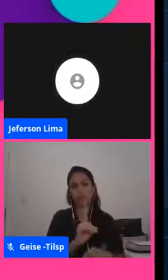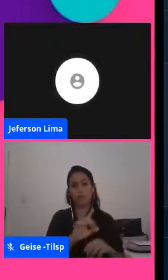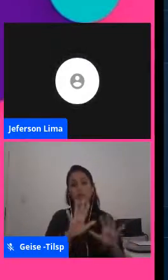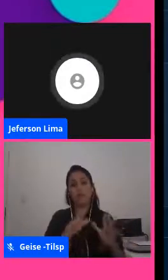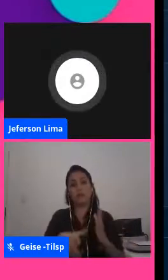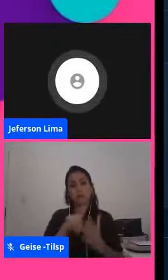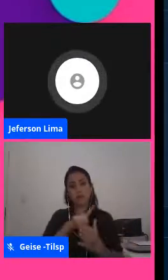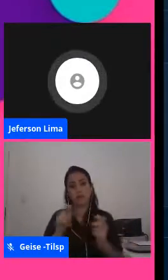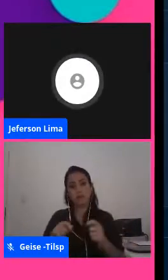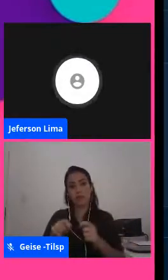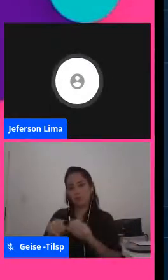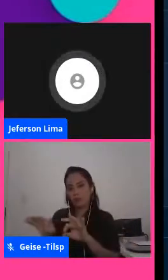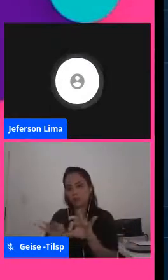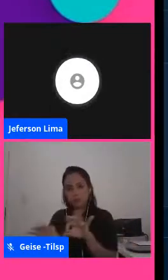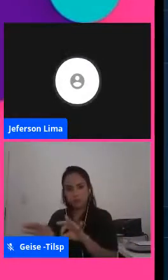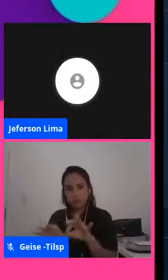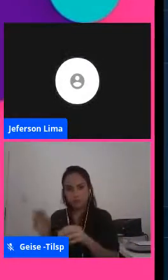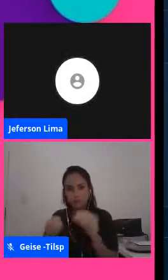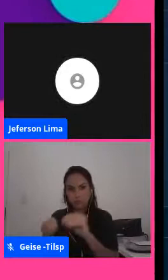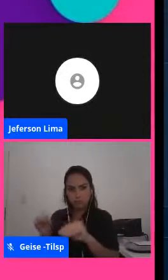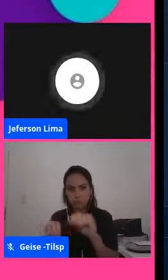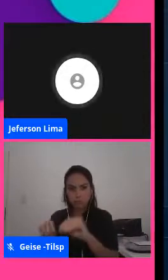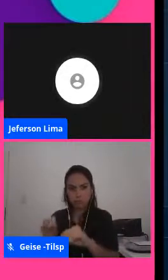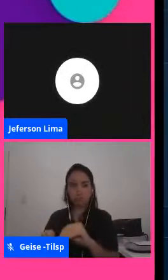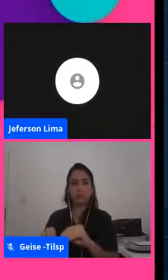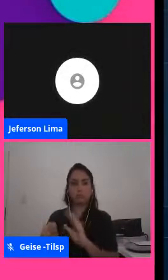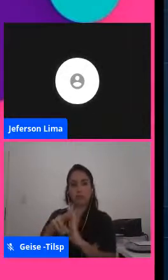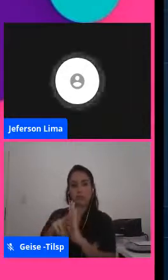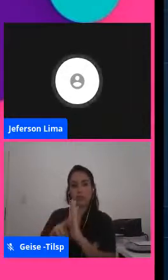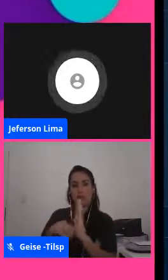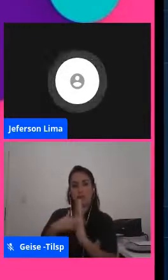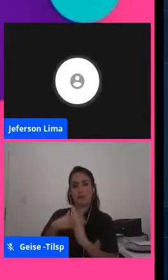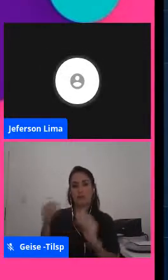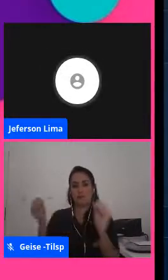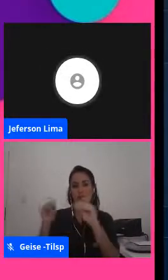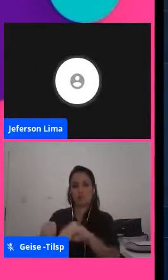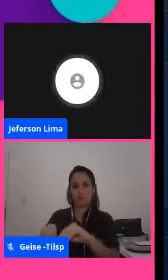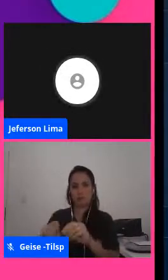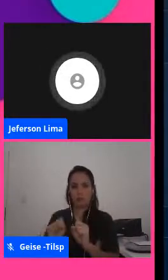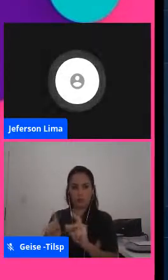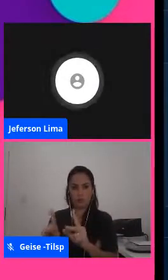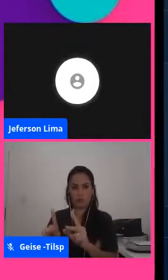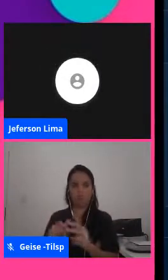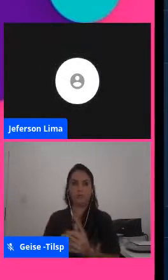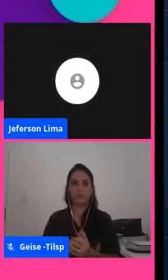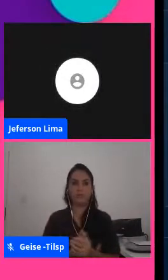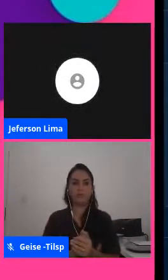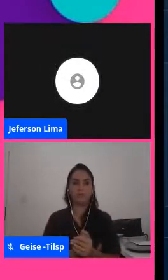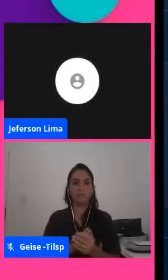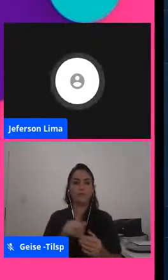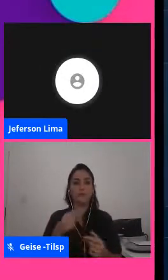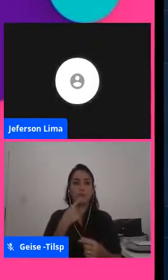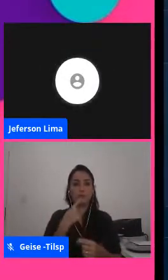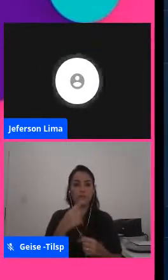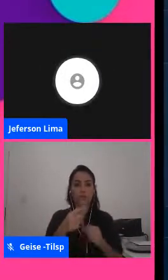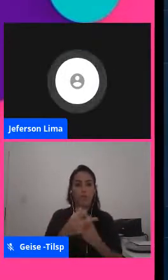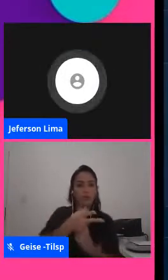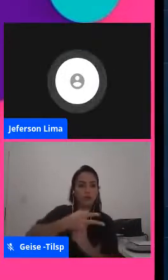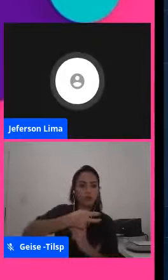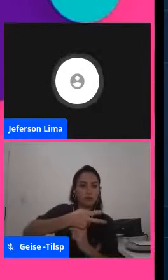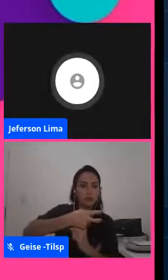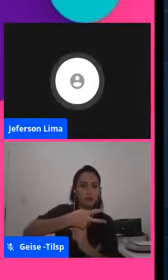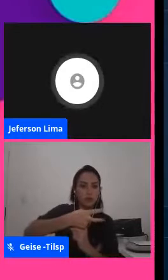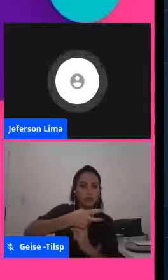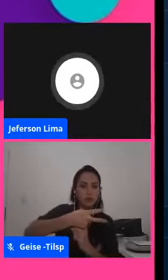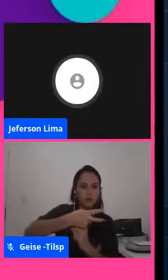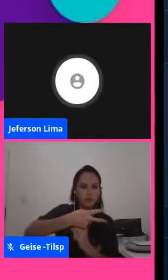Certo? Só para critério de desencargo, eu vou chamar isso aqui de sensores ALF, né? Só porque,